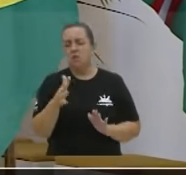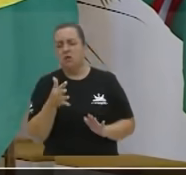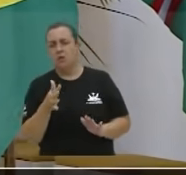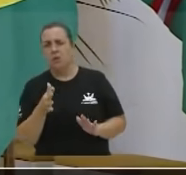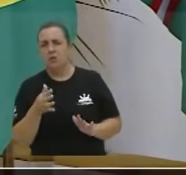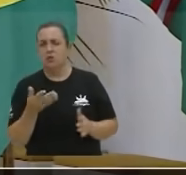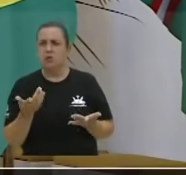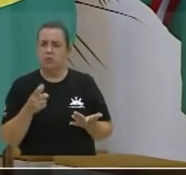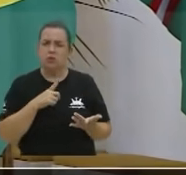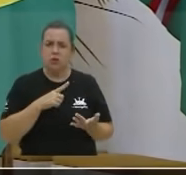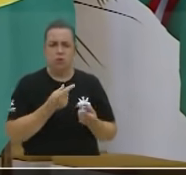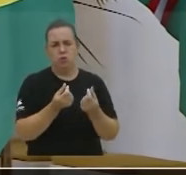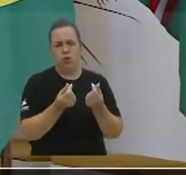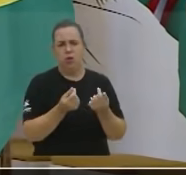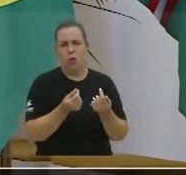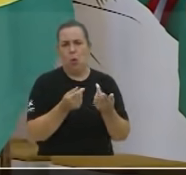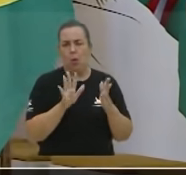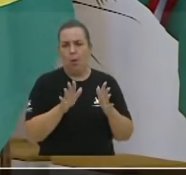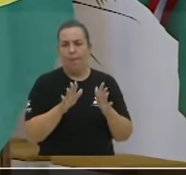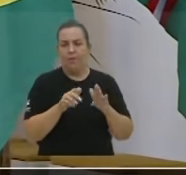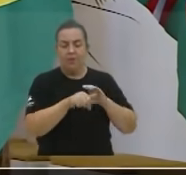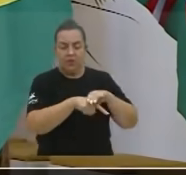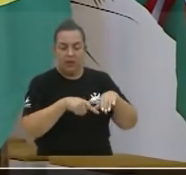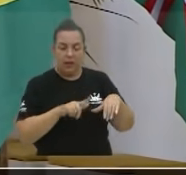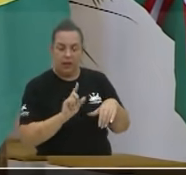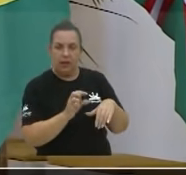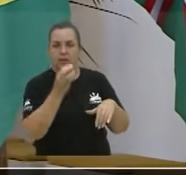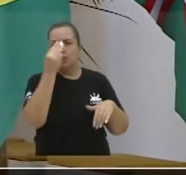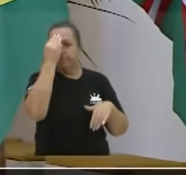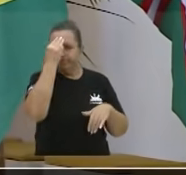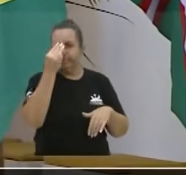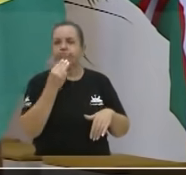bens, Lázaro, Marta, Maria.